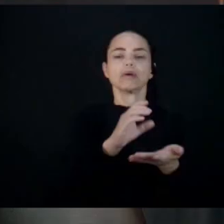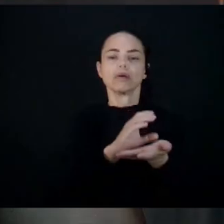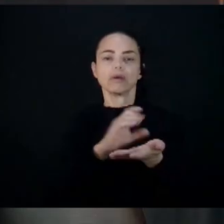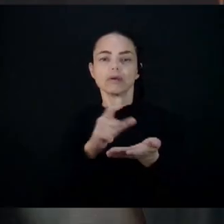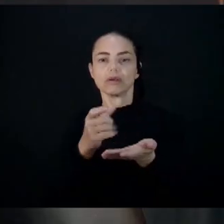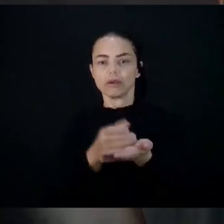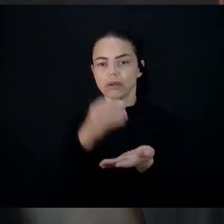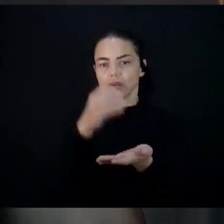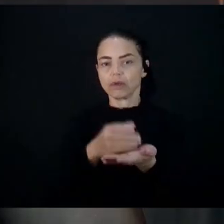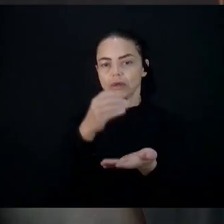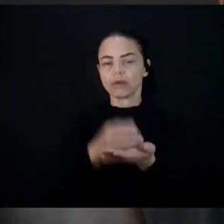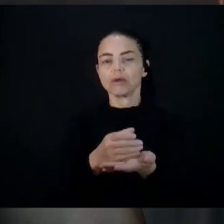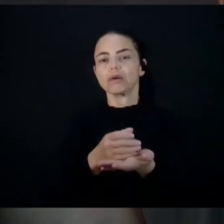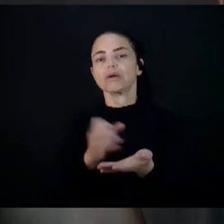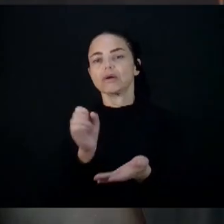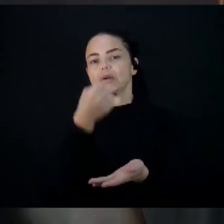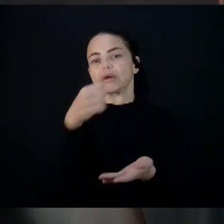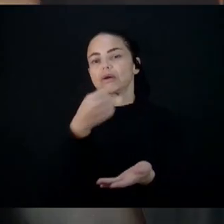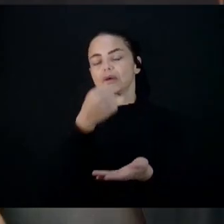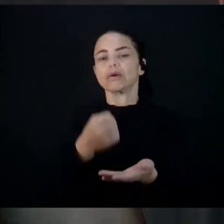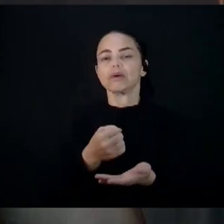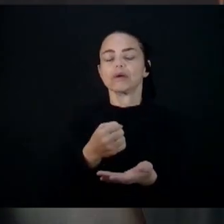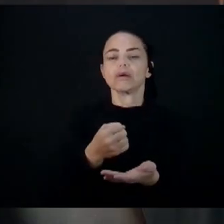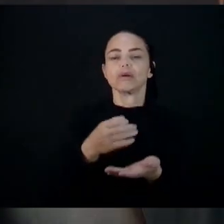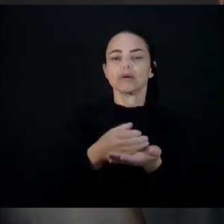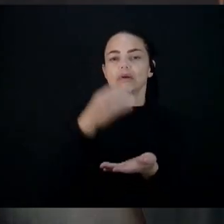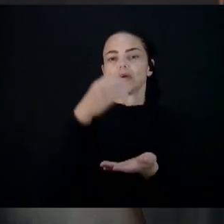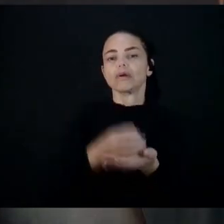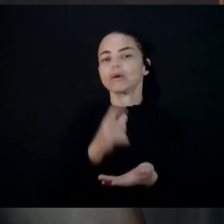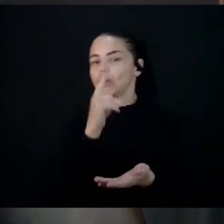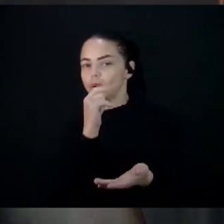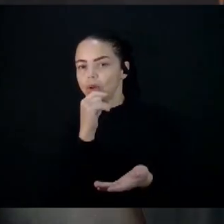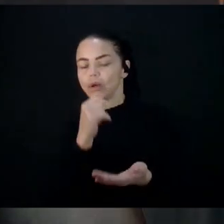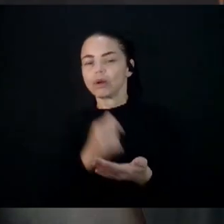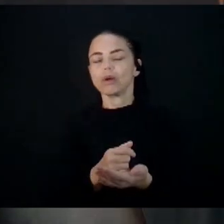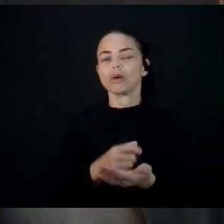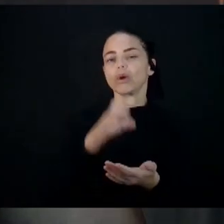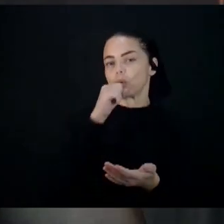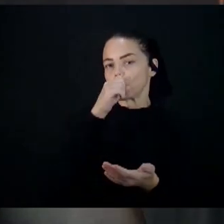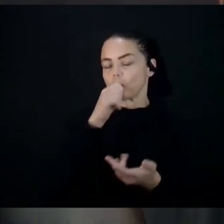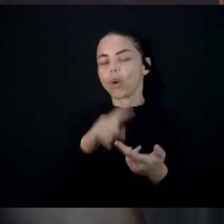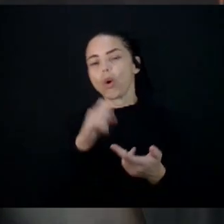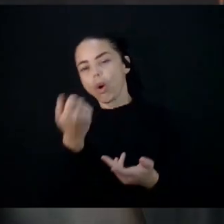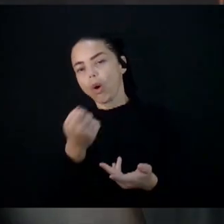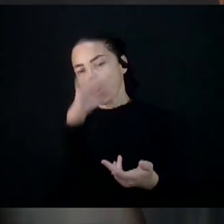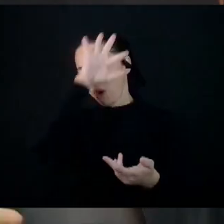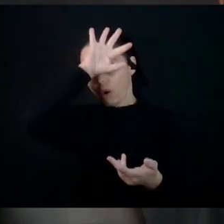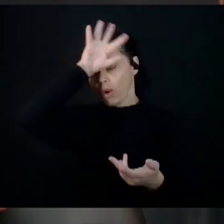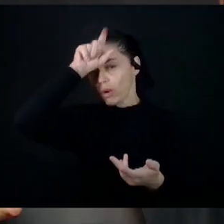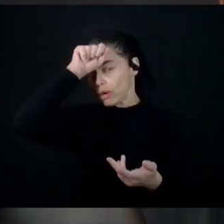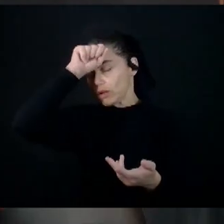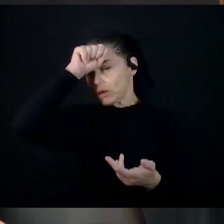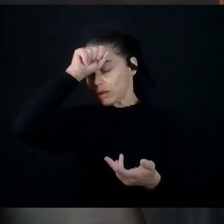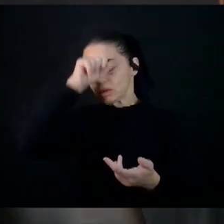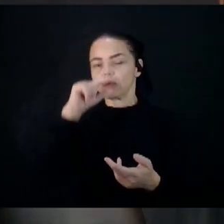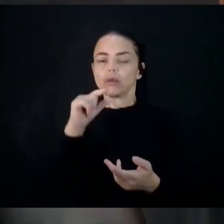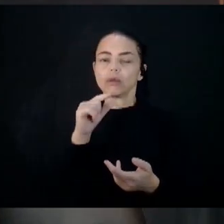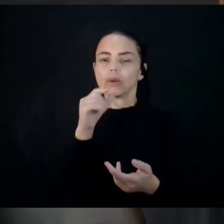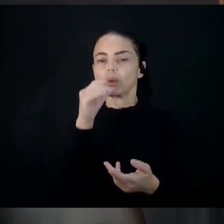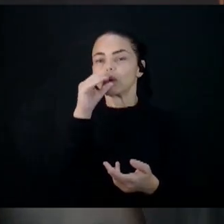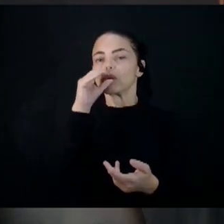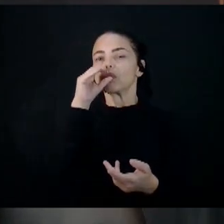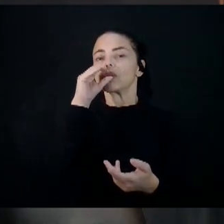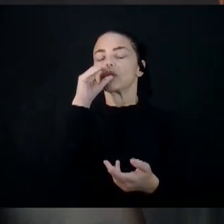você for tomar, você toma um copo de água, um copo de suco, um copo de refrigerante. Outra coisa, beber devagar. Se a pessoa bebe